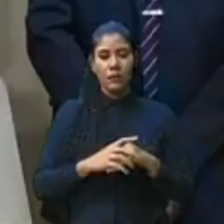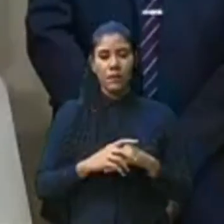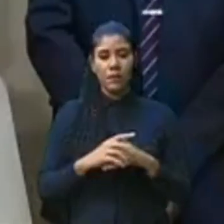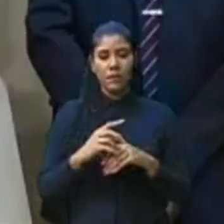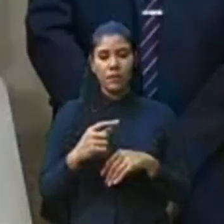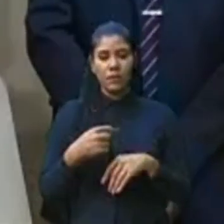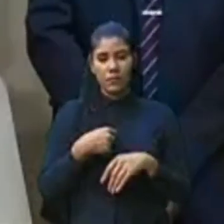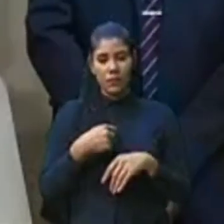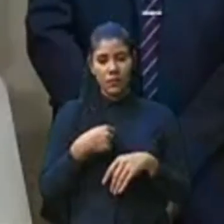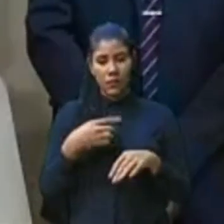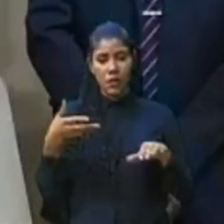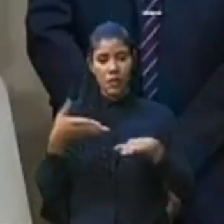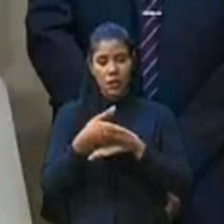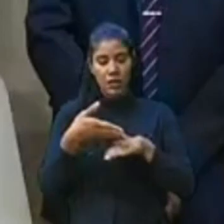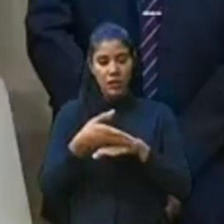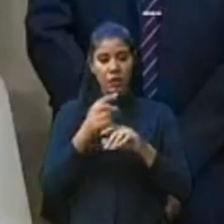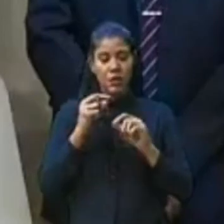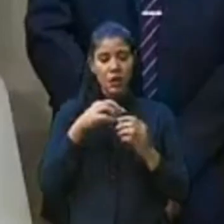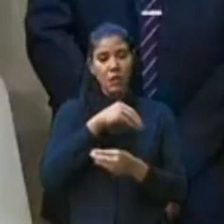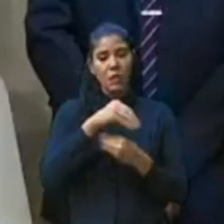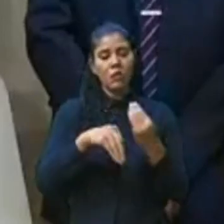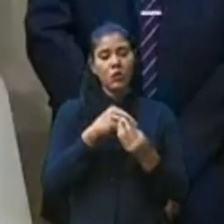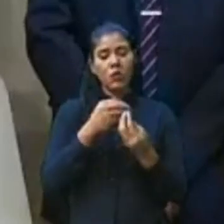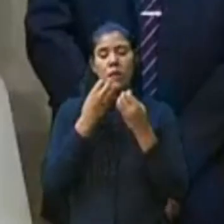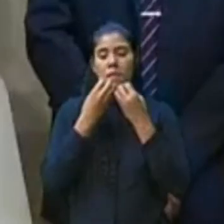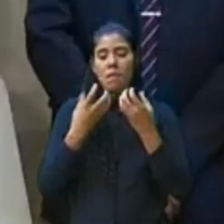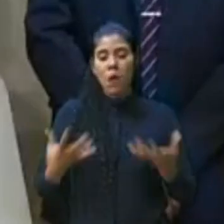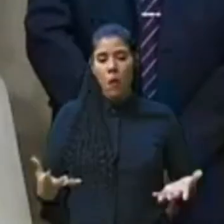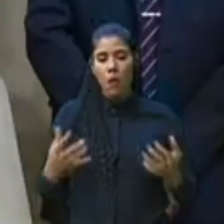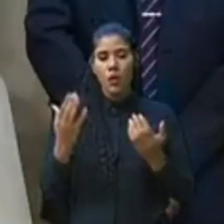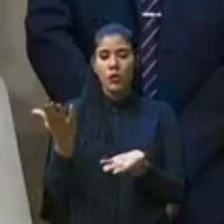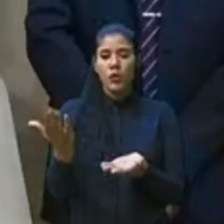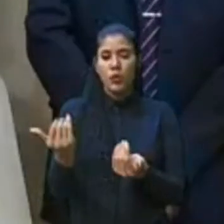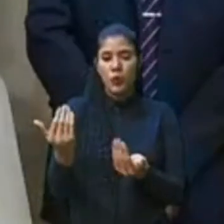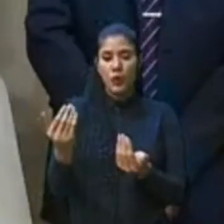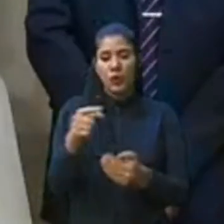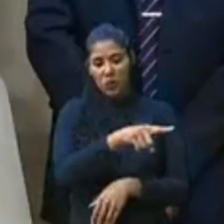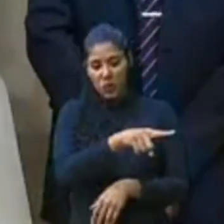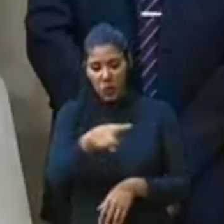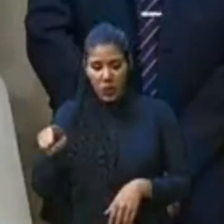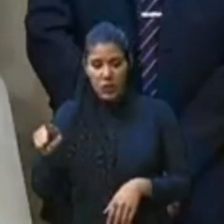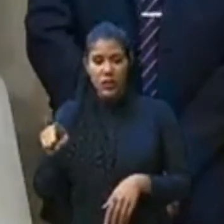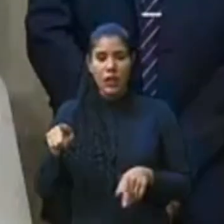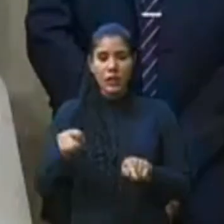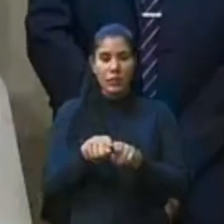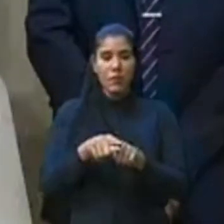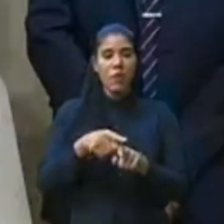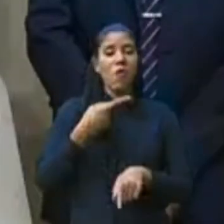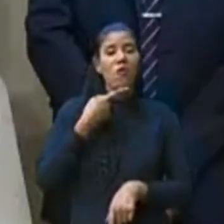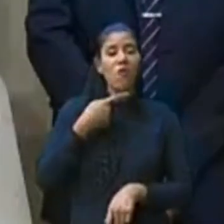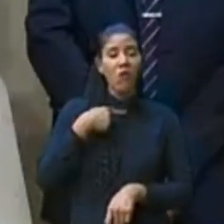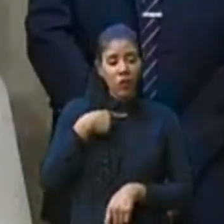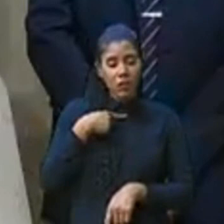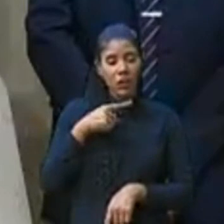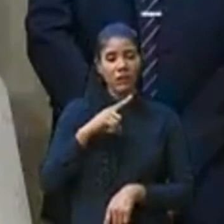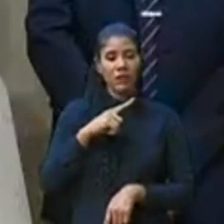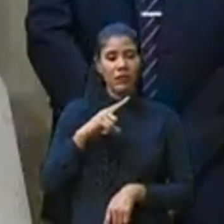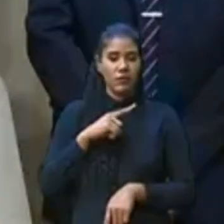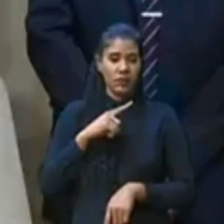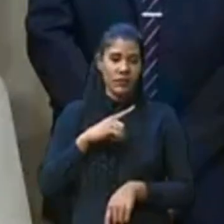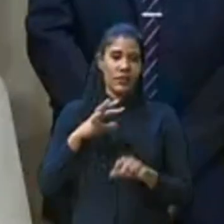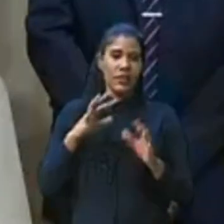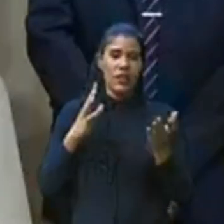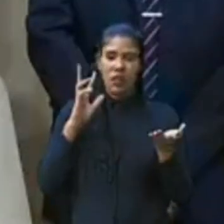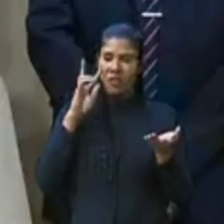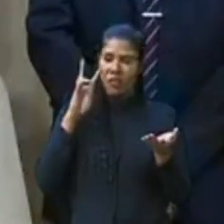exatamente de uma mistura boa, que eu espero misturar a juventude de vocês com a vontade de acertar aqui. Muito bom ver de novo